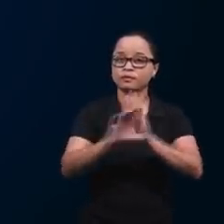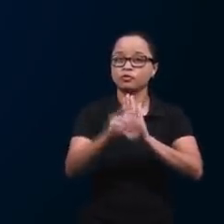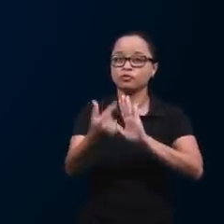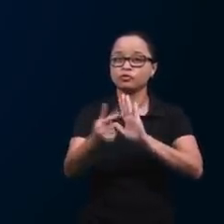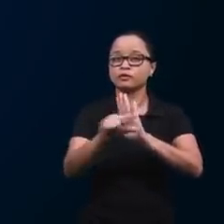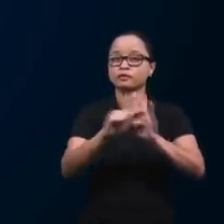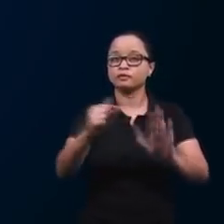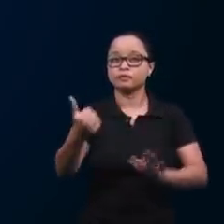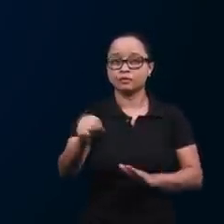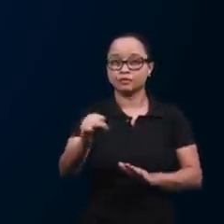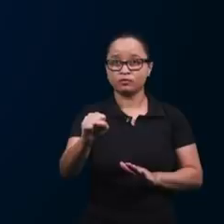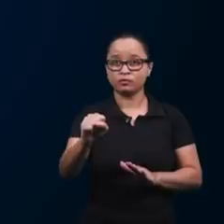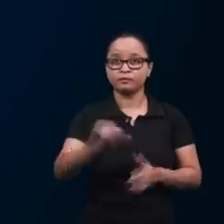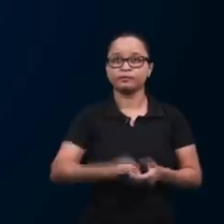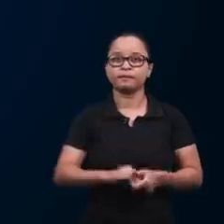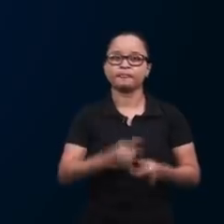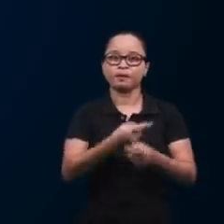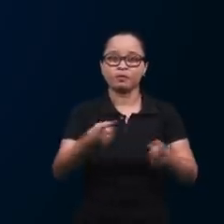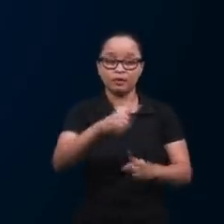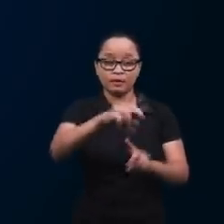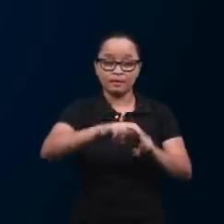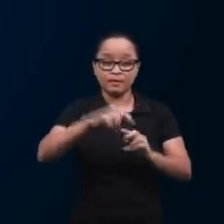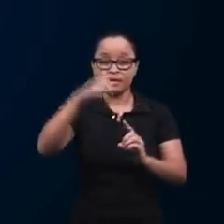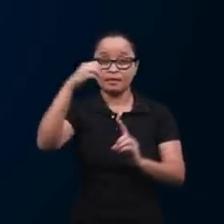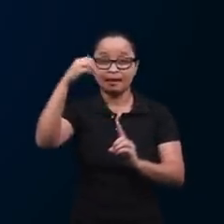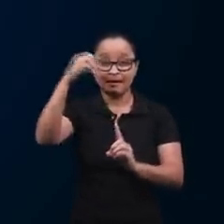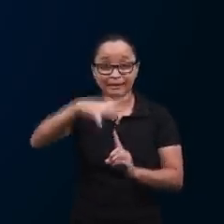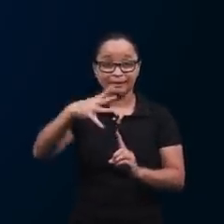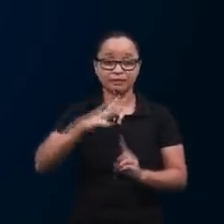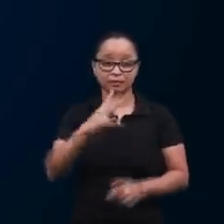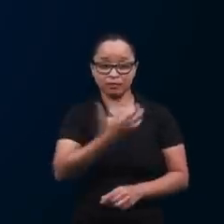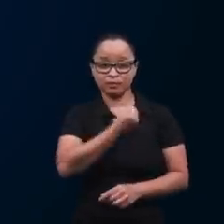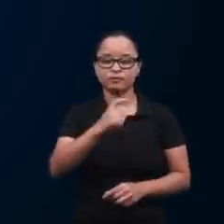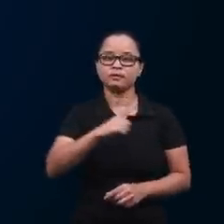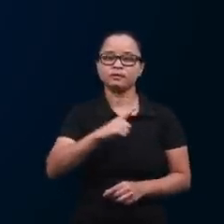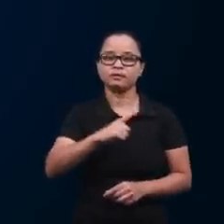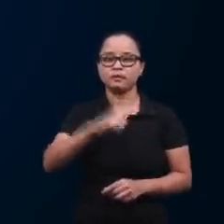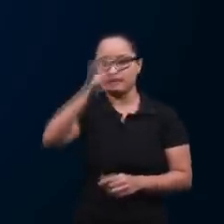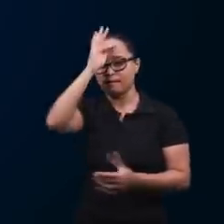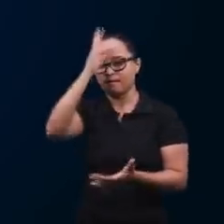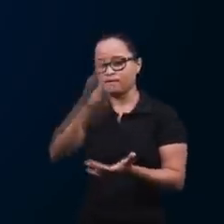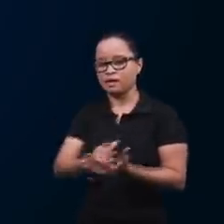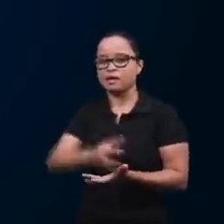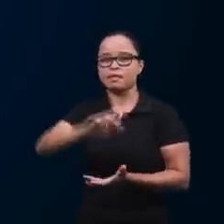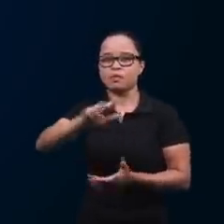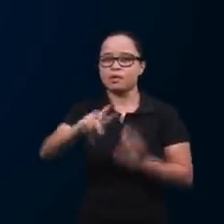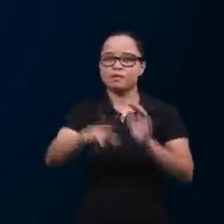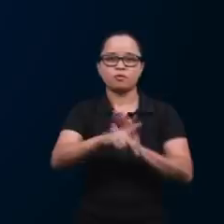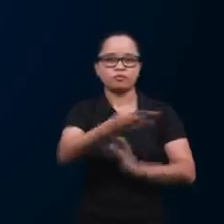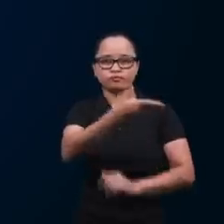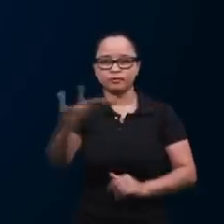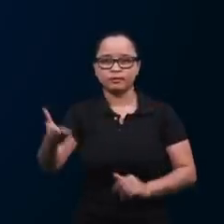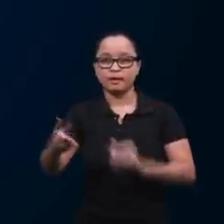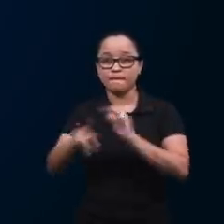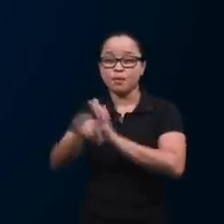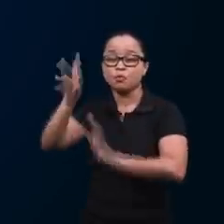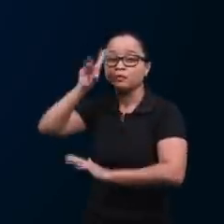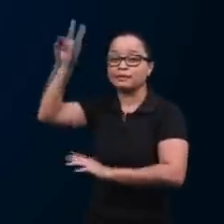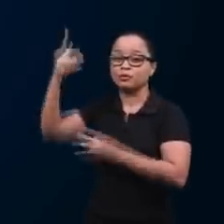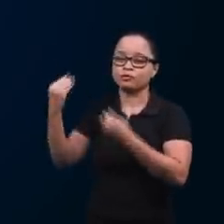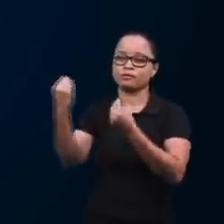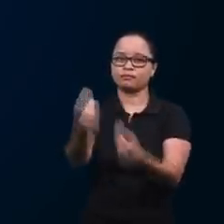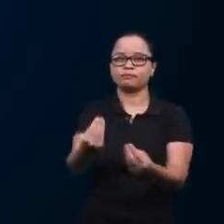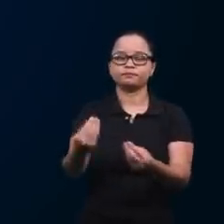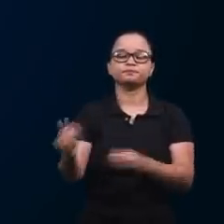teses no Capítulo 2 Versículo 8 que diz porque pela graça sois salvos por meio da fé e isto não vem de vós é dom de Deus